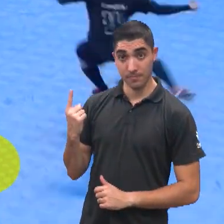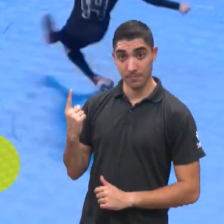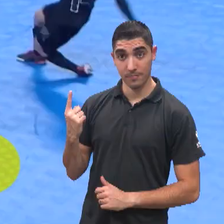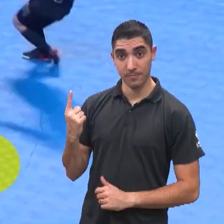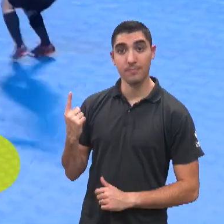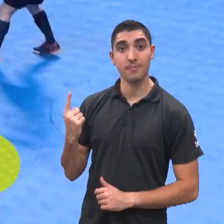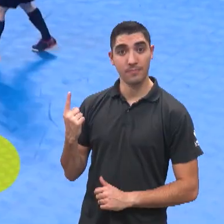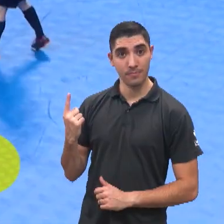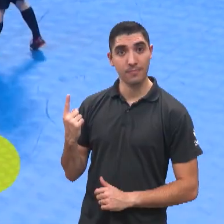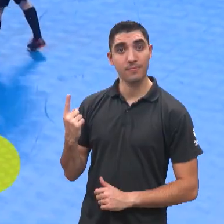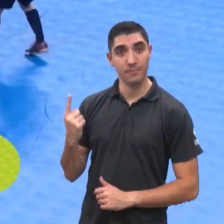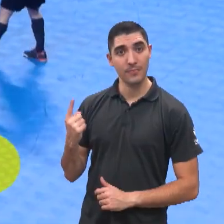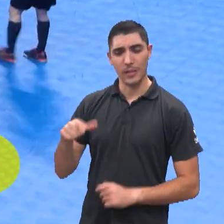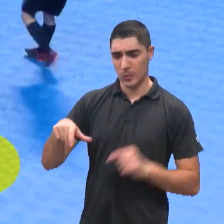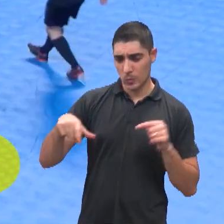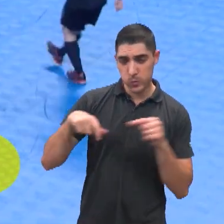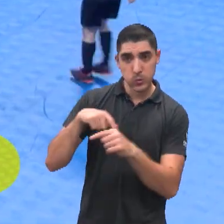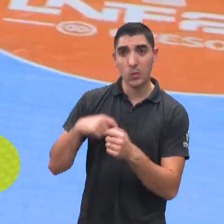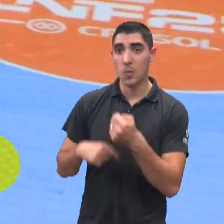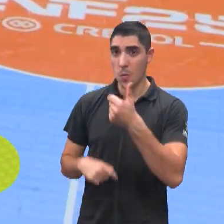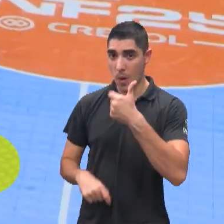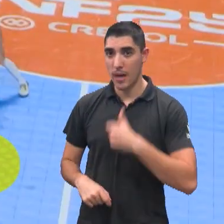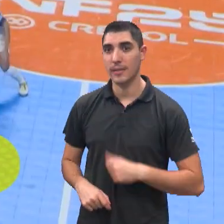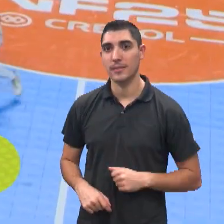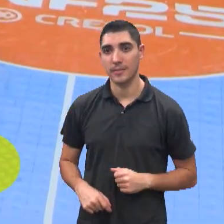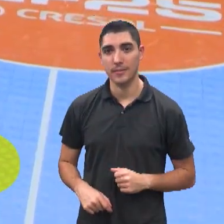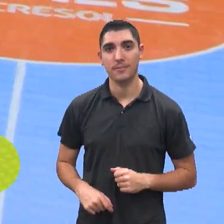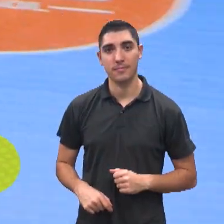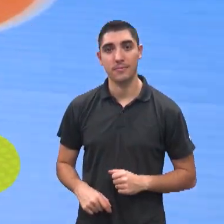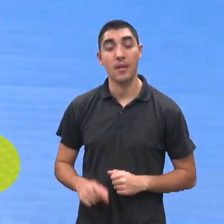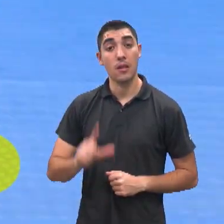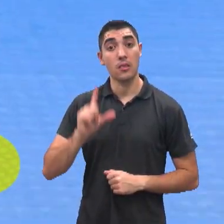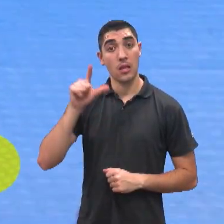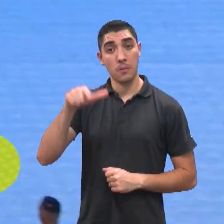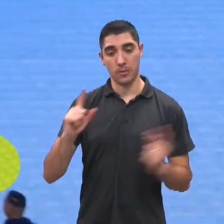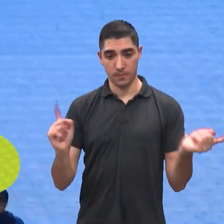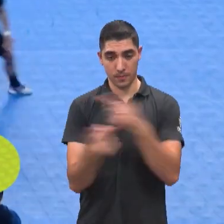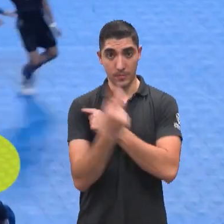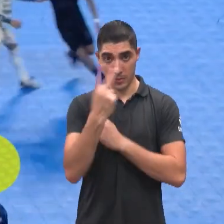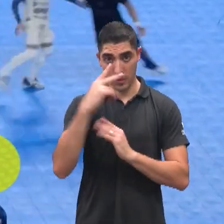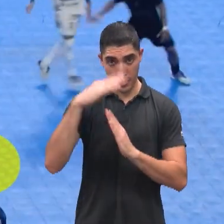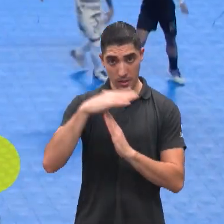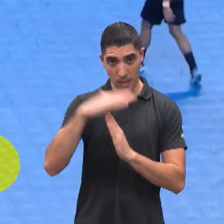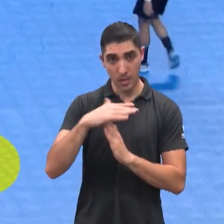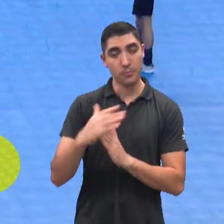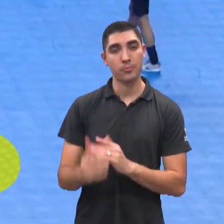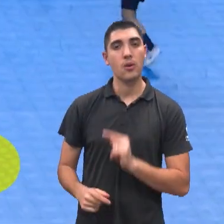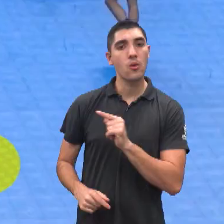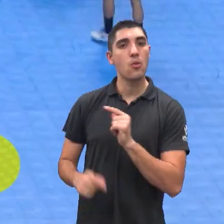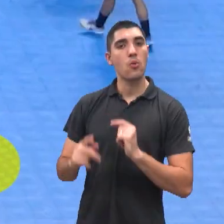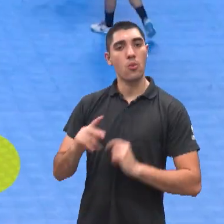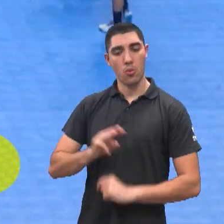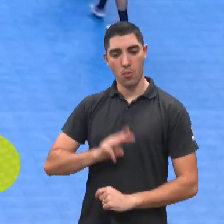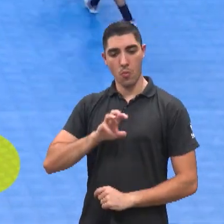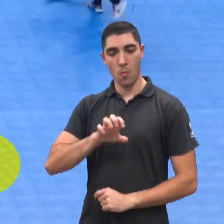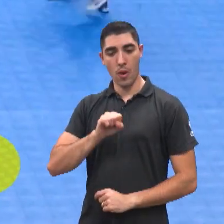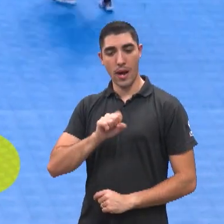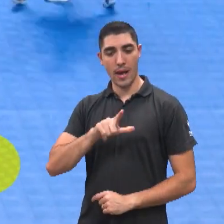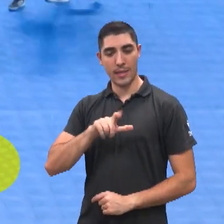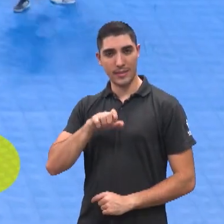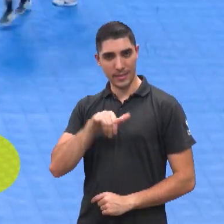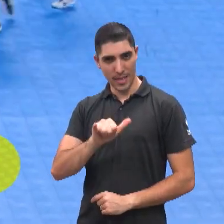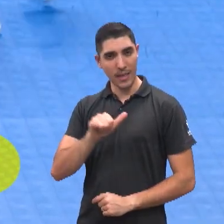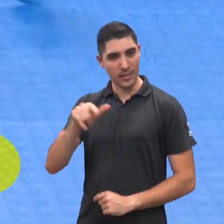teve esse chute que passou perto. Na segunda etapa, o fixo Wesley do São José foi expulso com menos